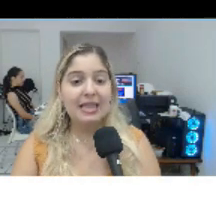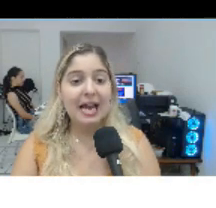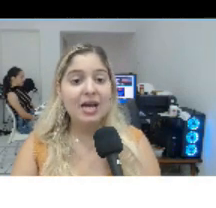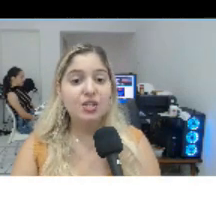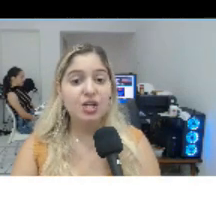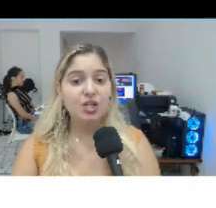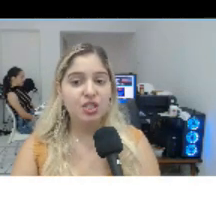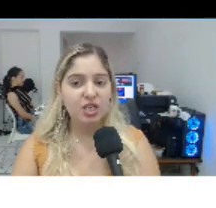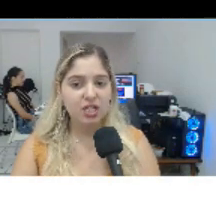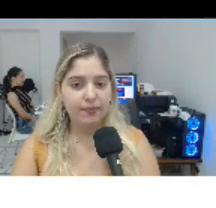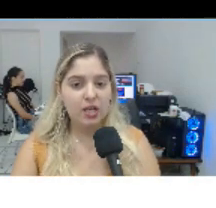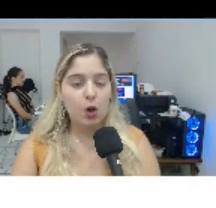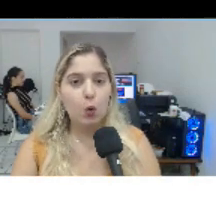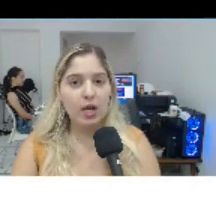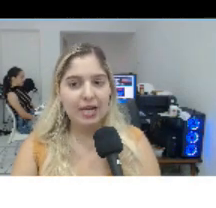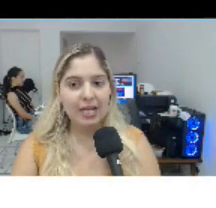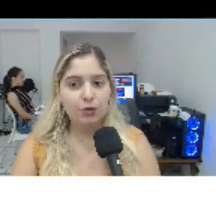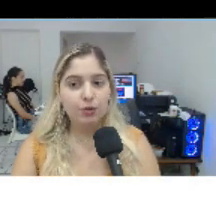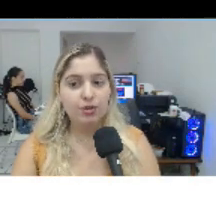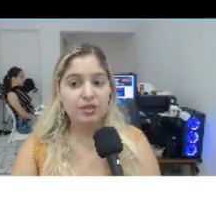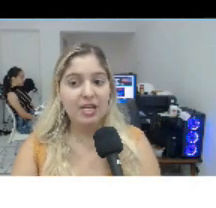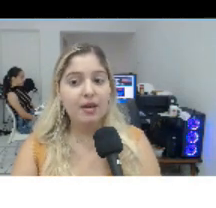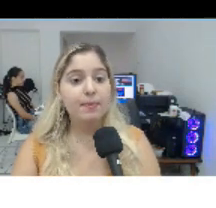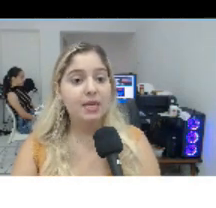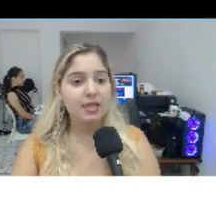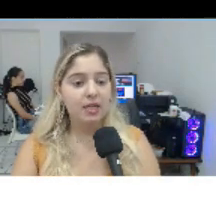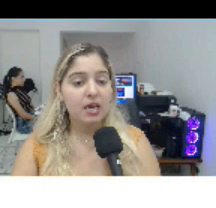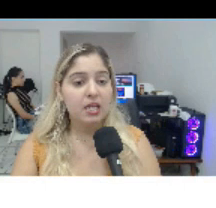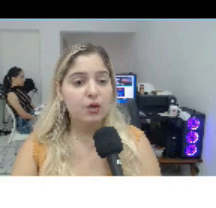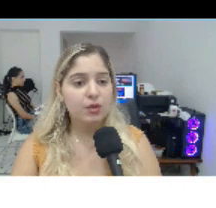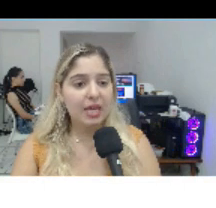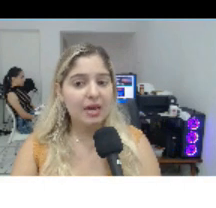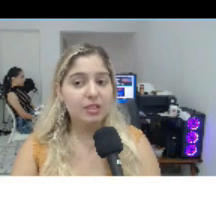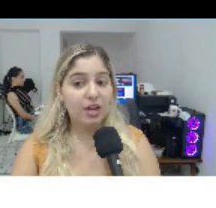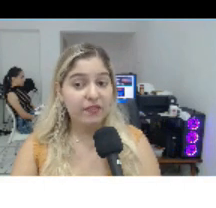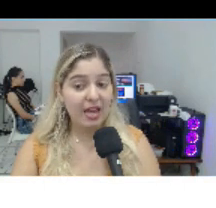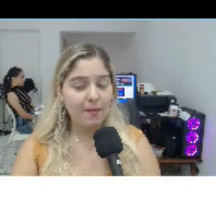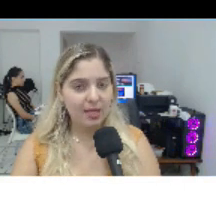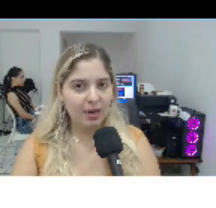eleições na Argentina. O eleito Javier Milei